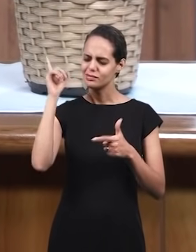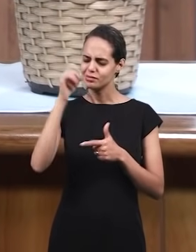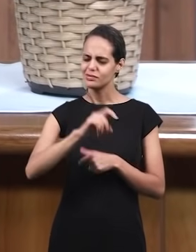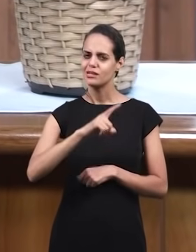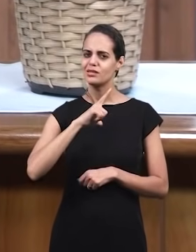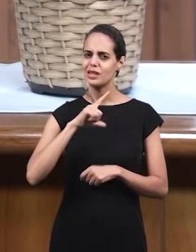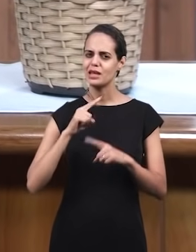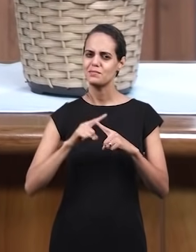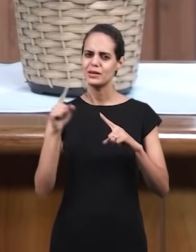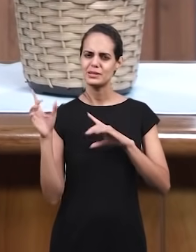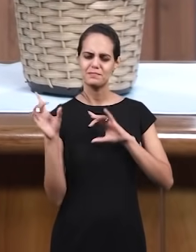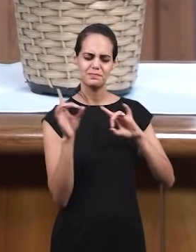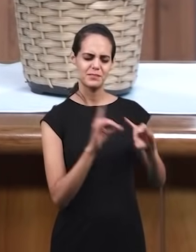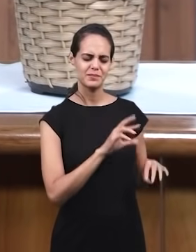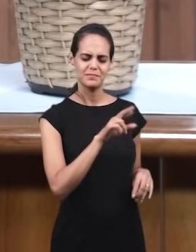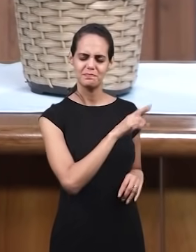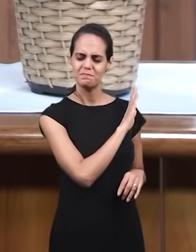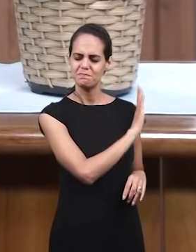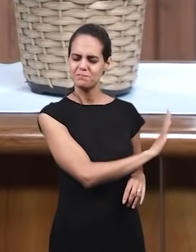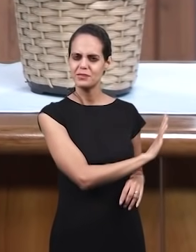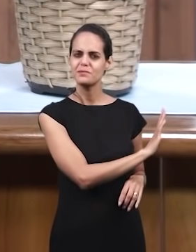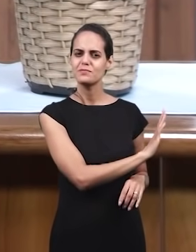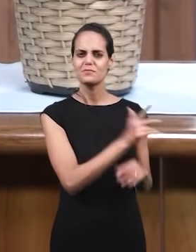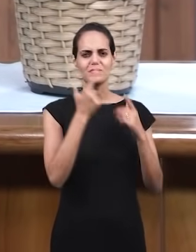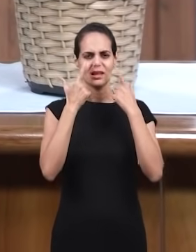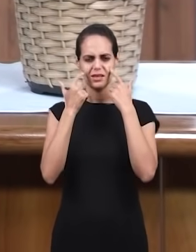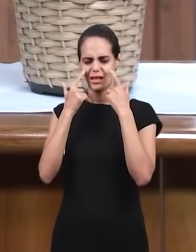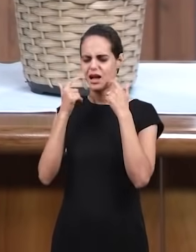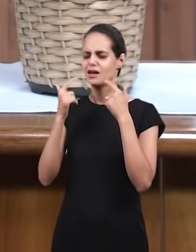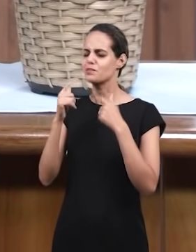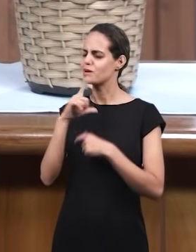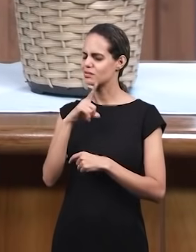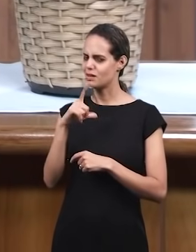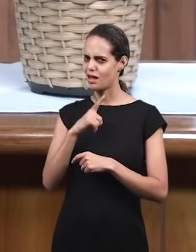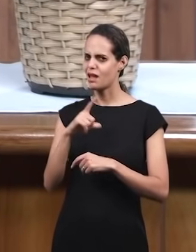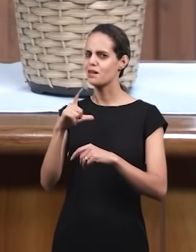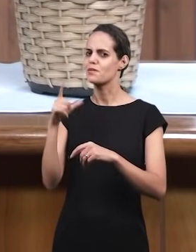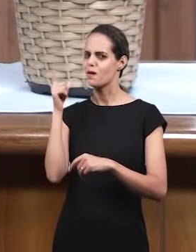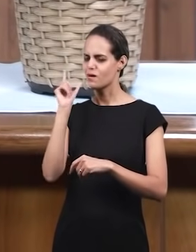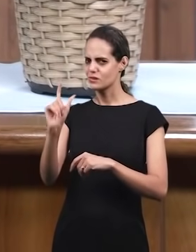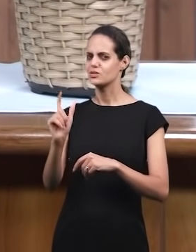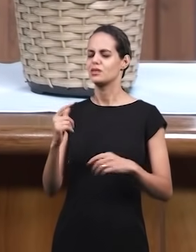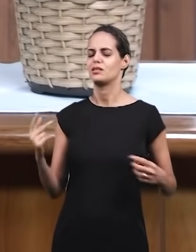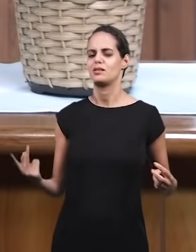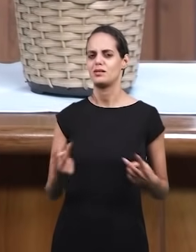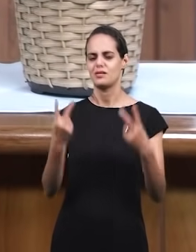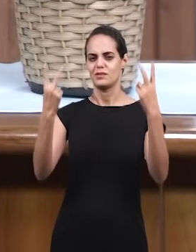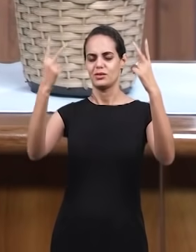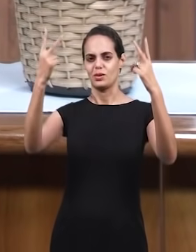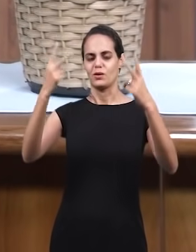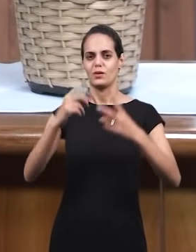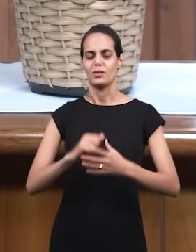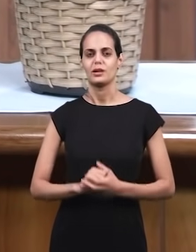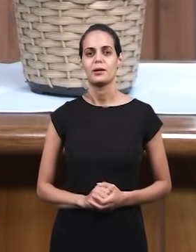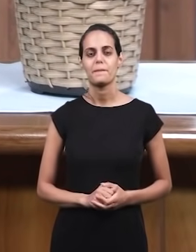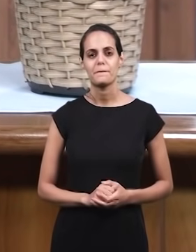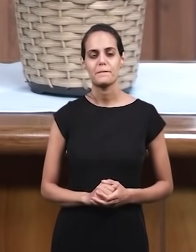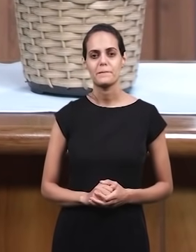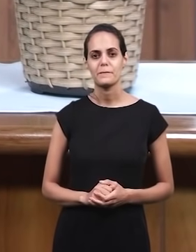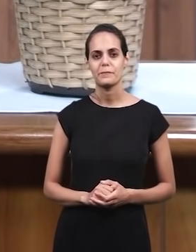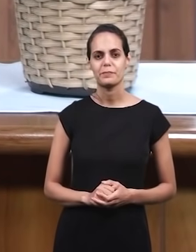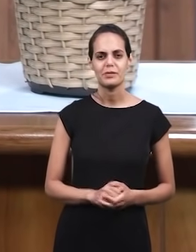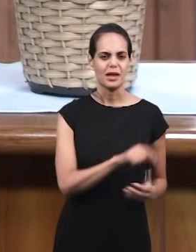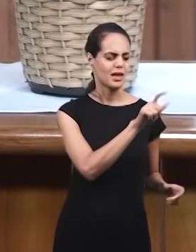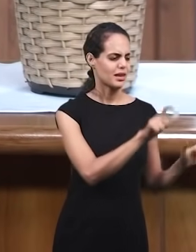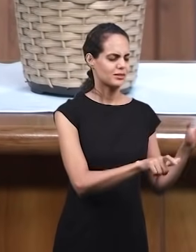e lágrimas. Muitas vezes é lágrima para a vitória. O inimigo, ela não foi lá afrontar o inimigo que falou